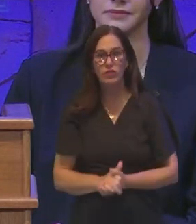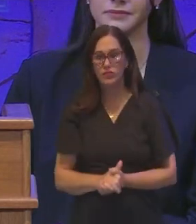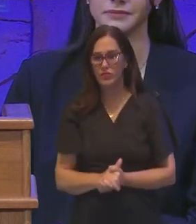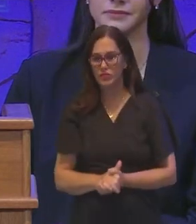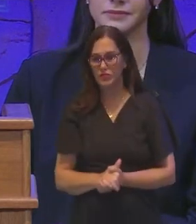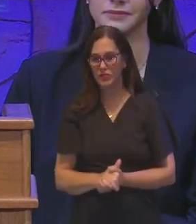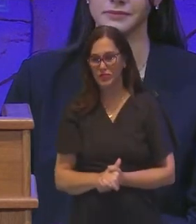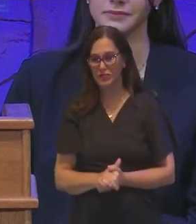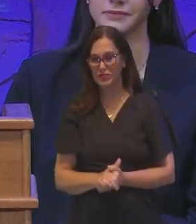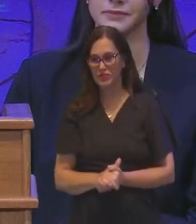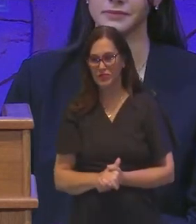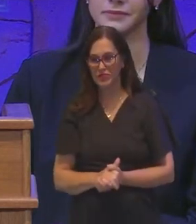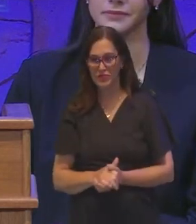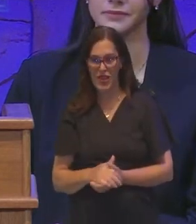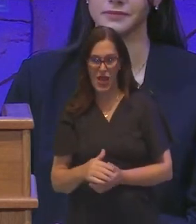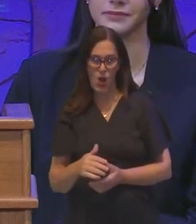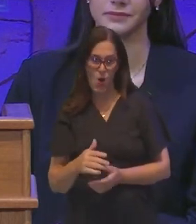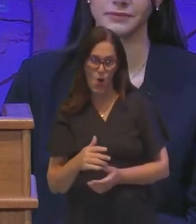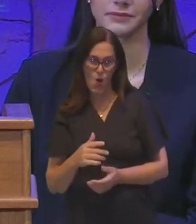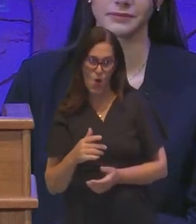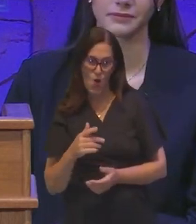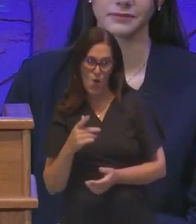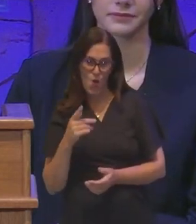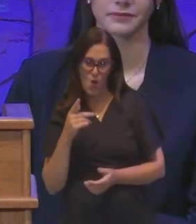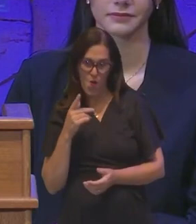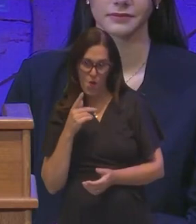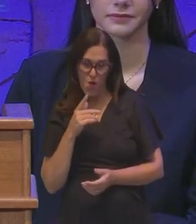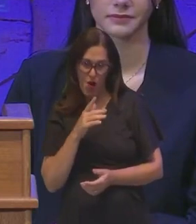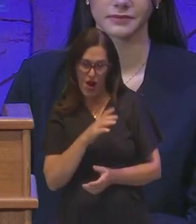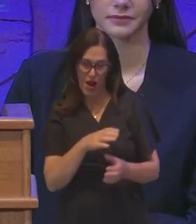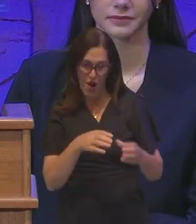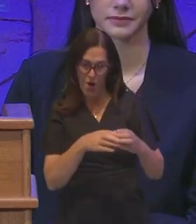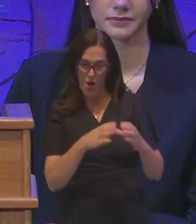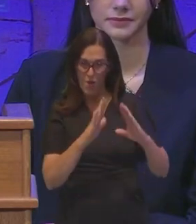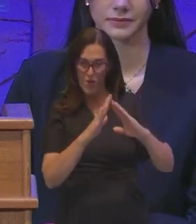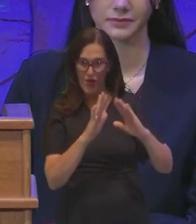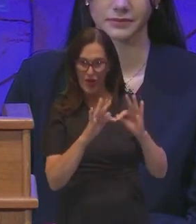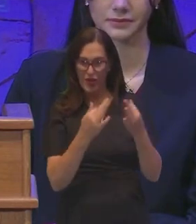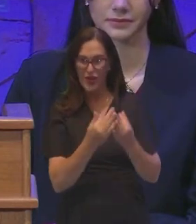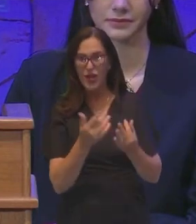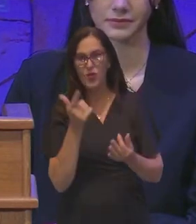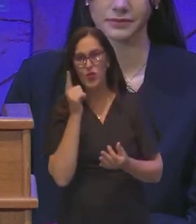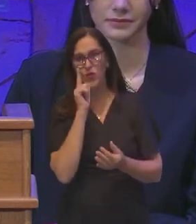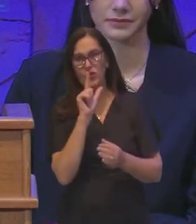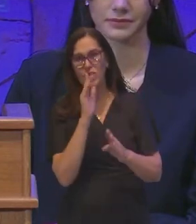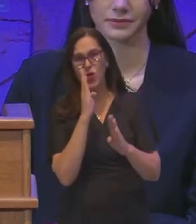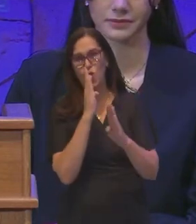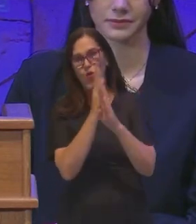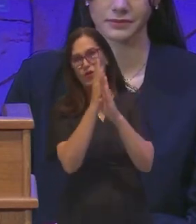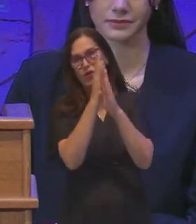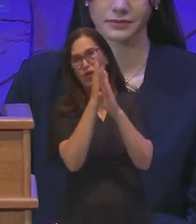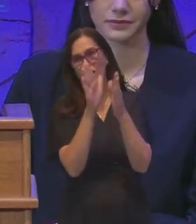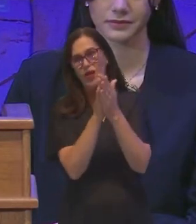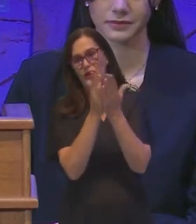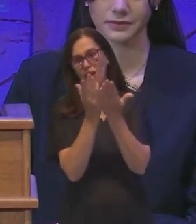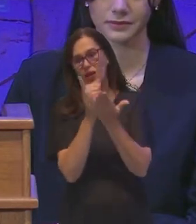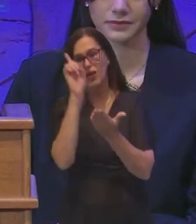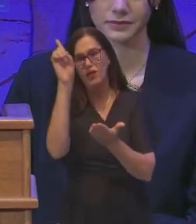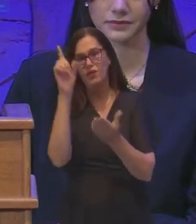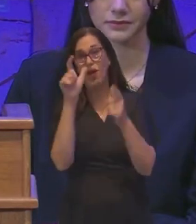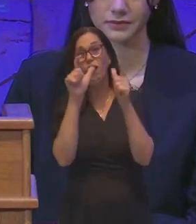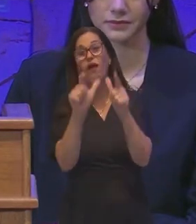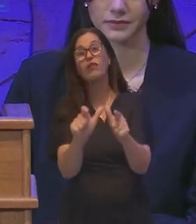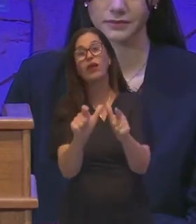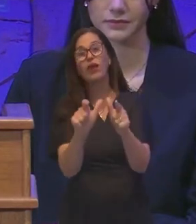E ele disse: olha, o pessoal ficou super sem graça, porque ninguém conseguiu encontrar aonde